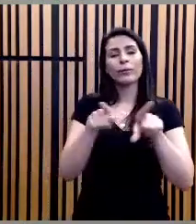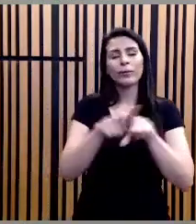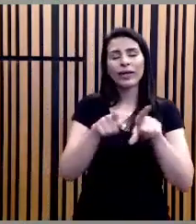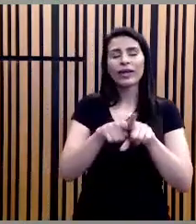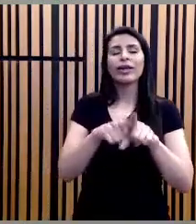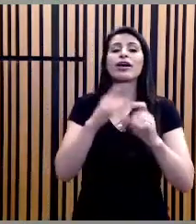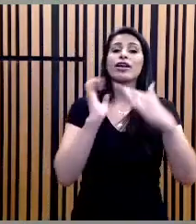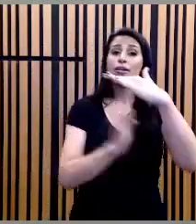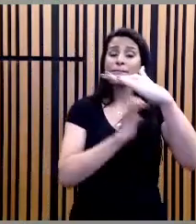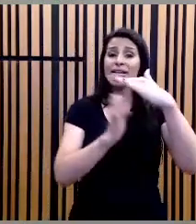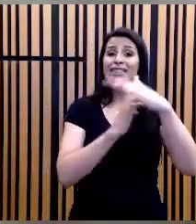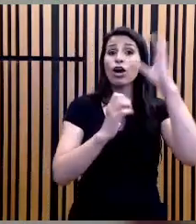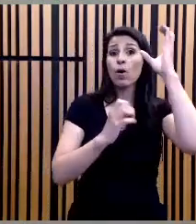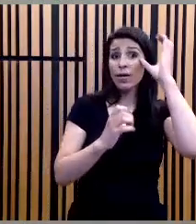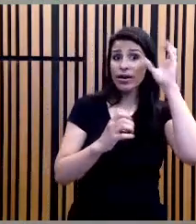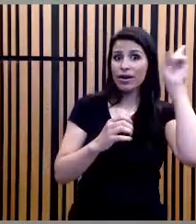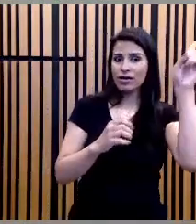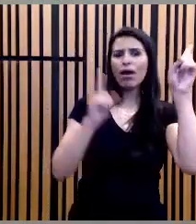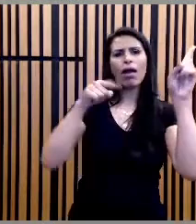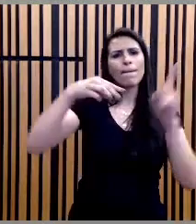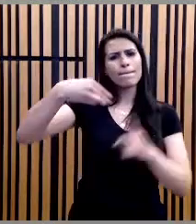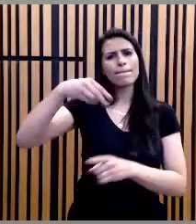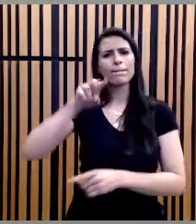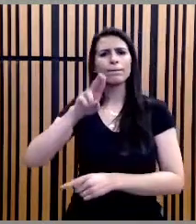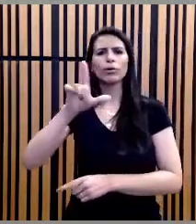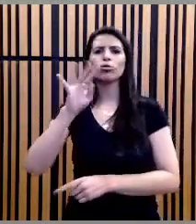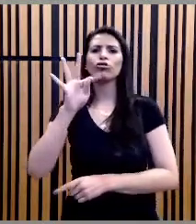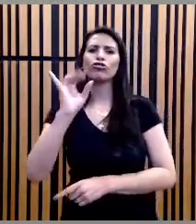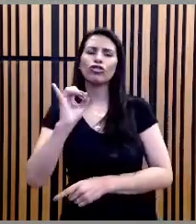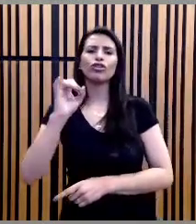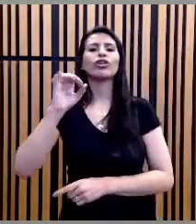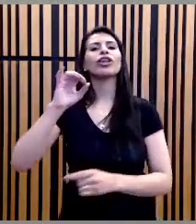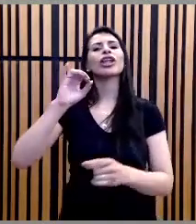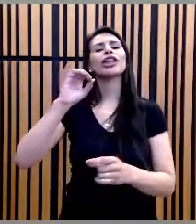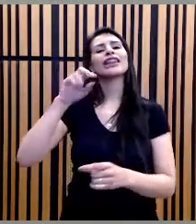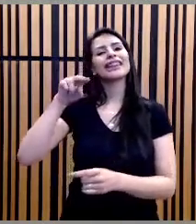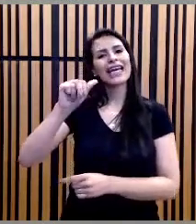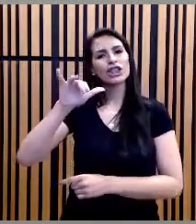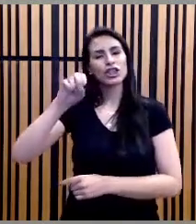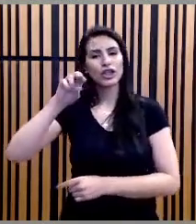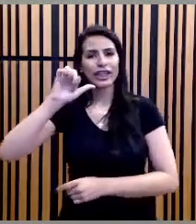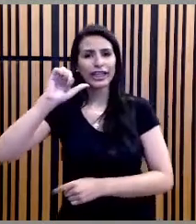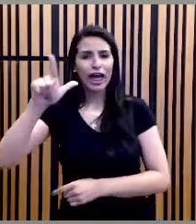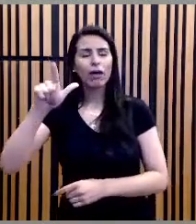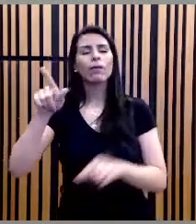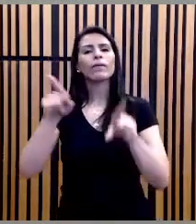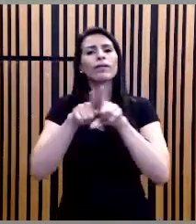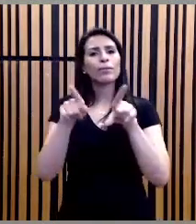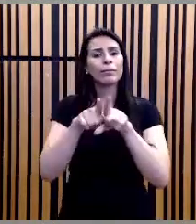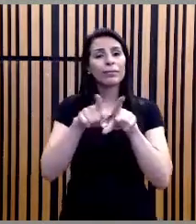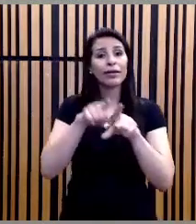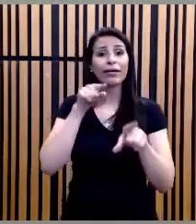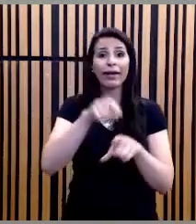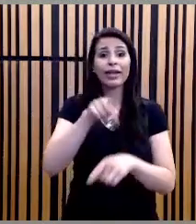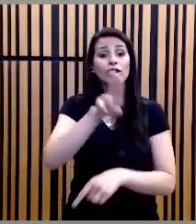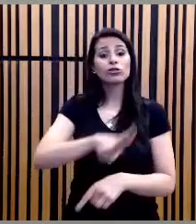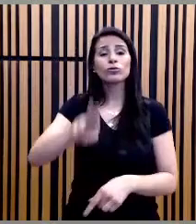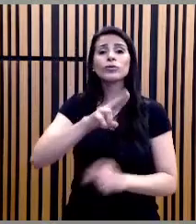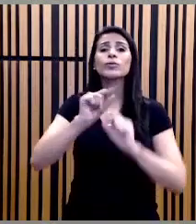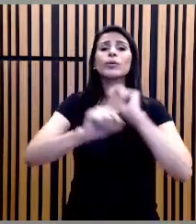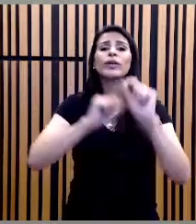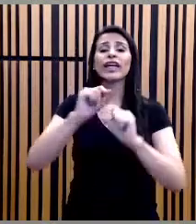está no parque também, está no hall dessas 100, né? E também trabalha com